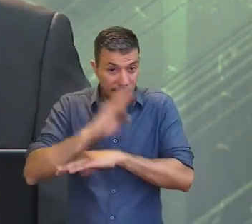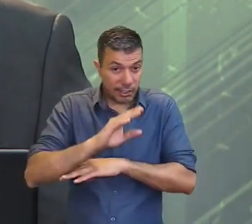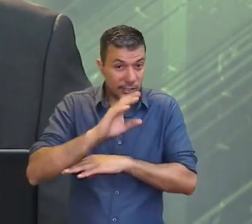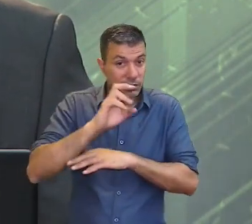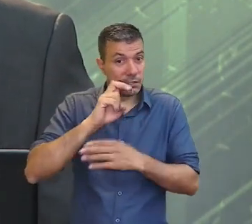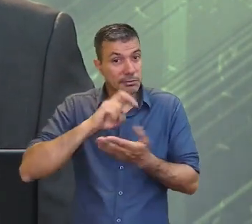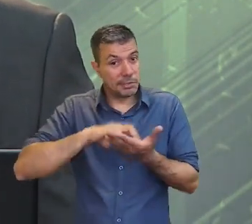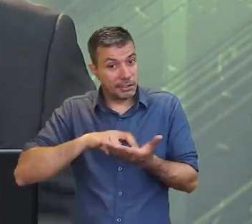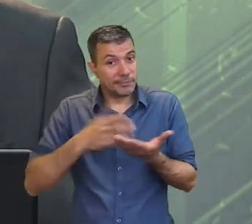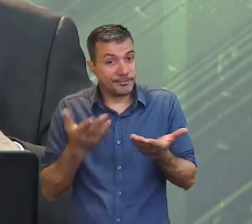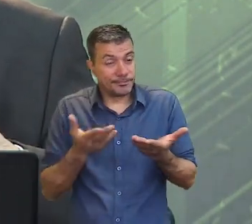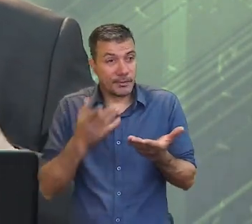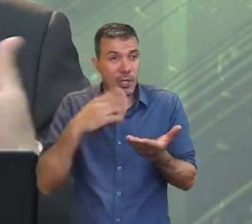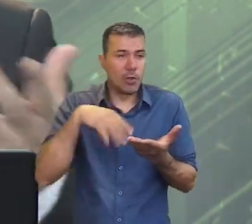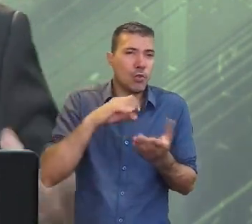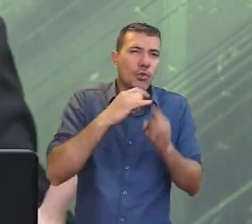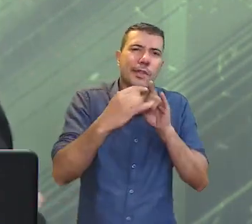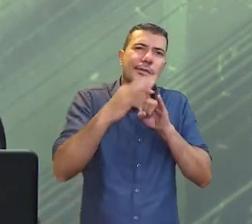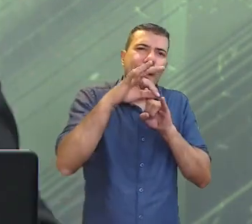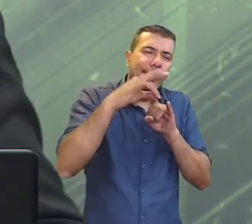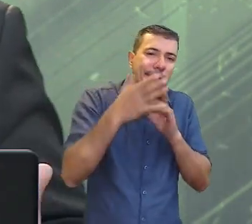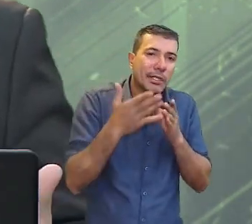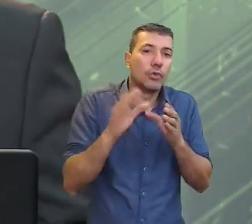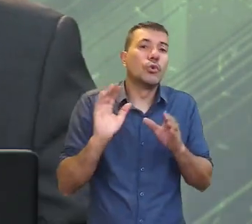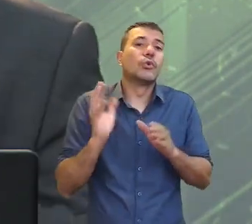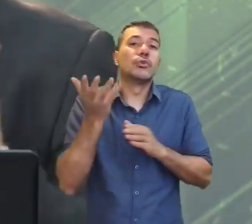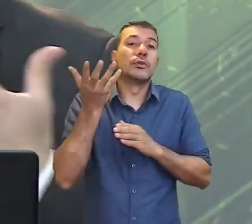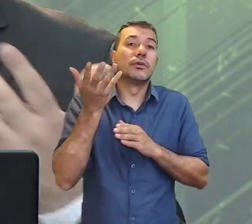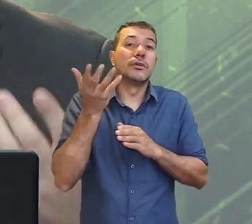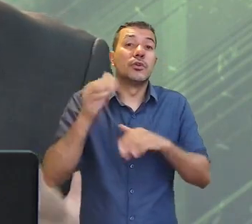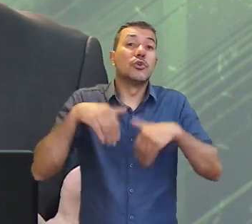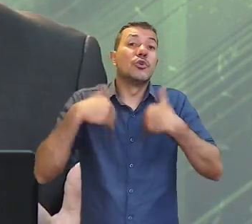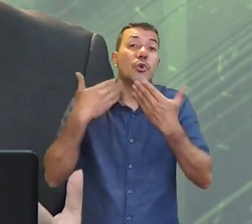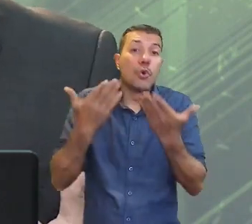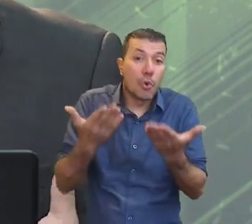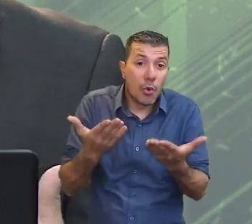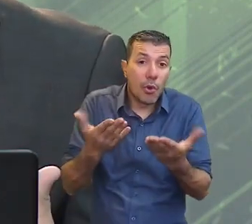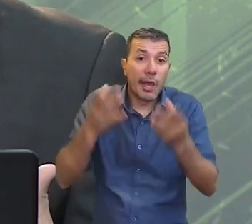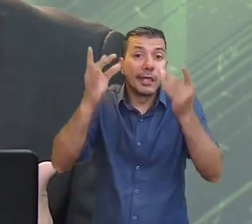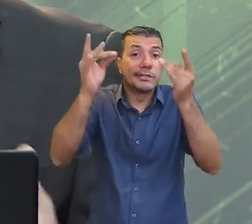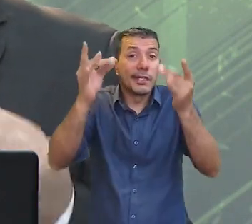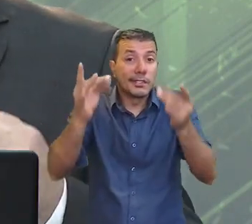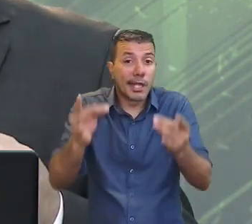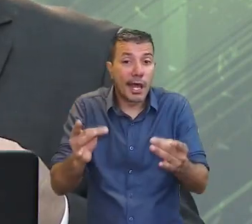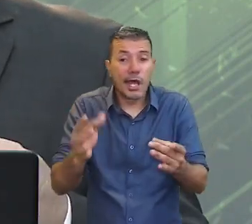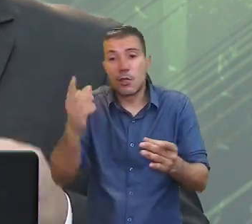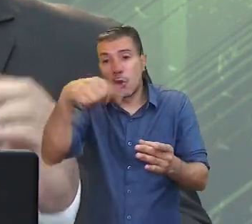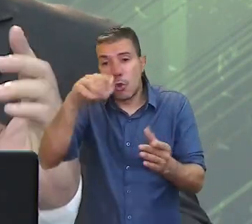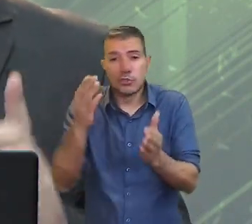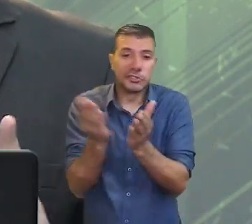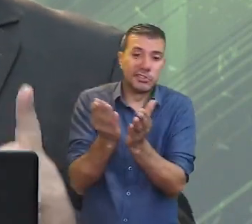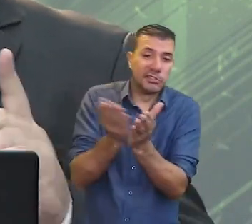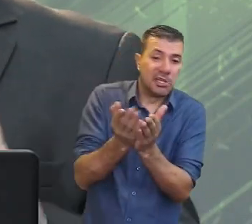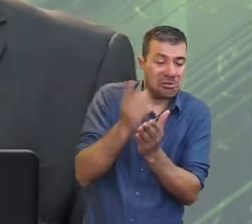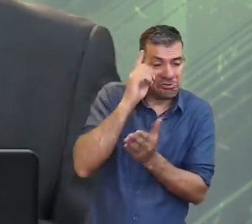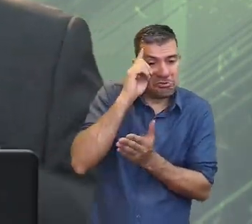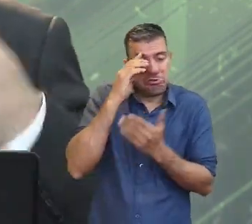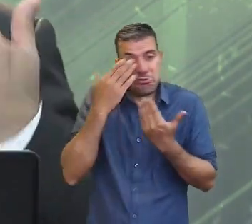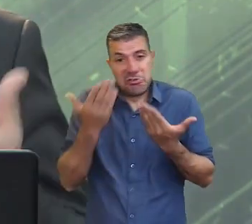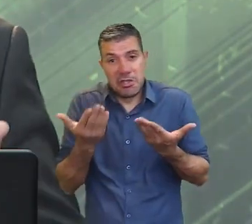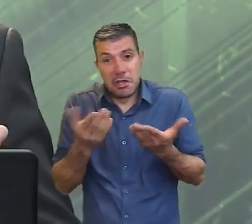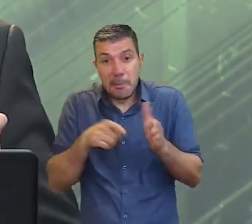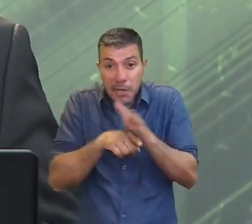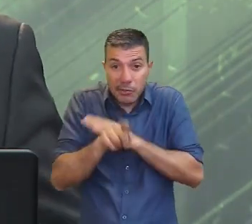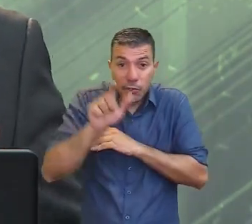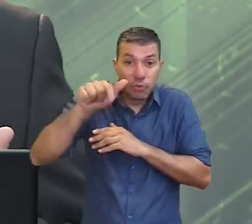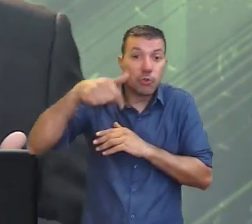será purificado. Em que ano isso ocorreu? Quais são as implicações para os cristãos modernos? Essas perguntas